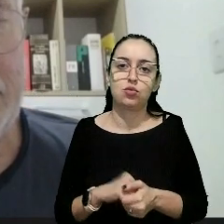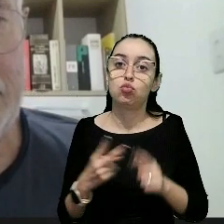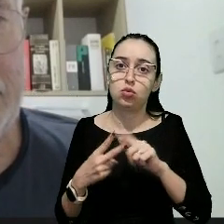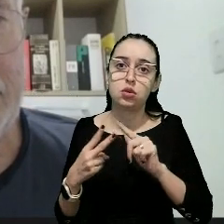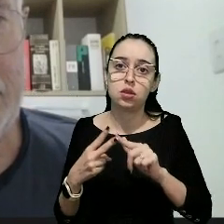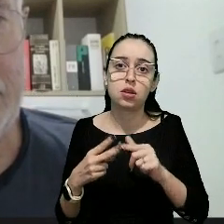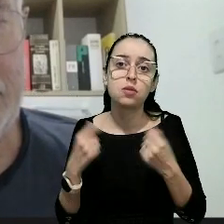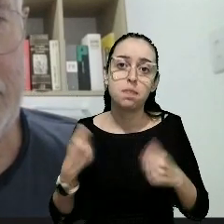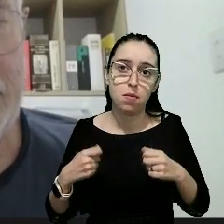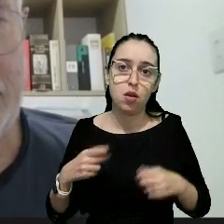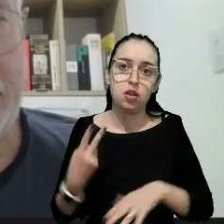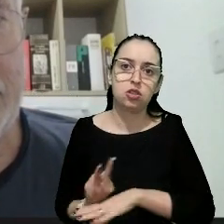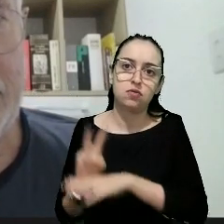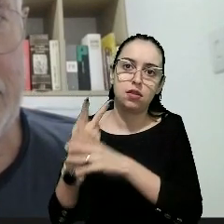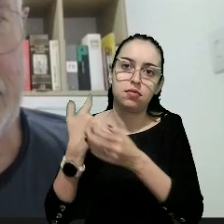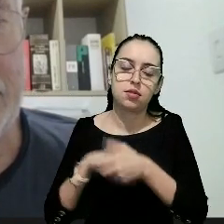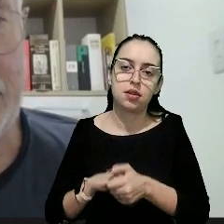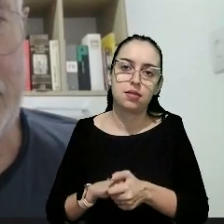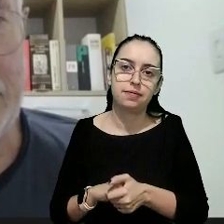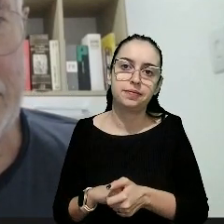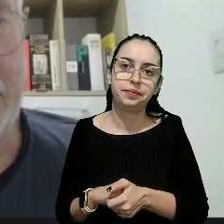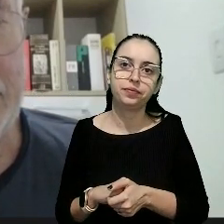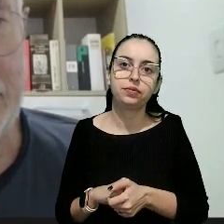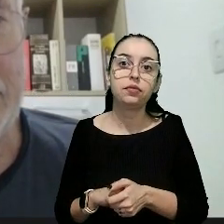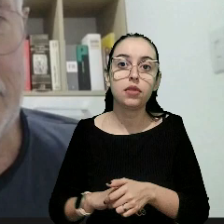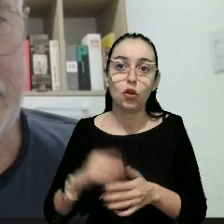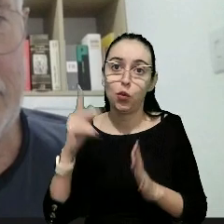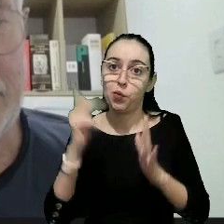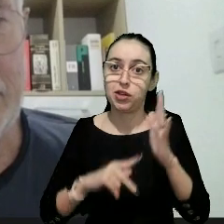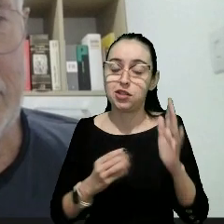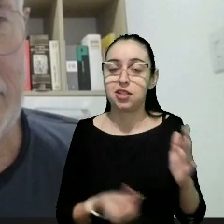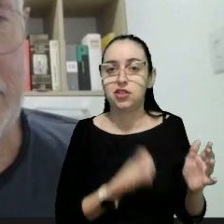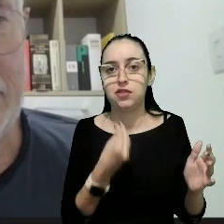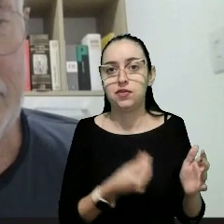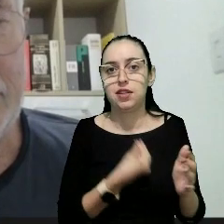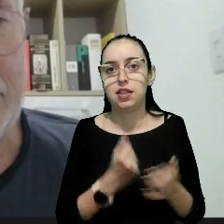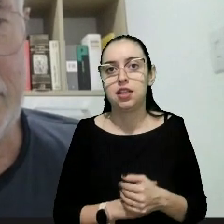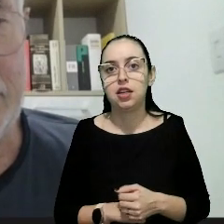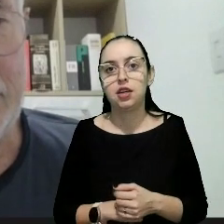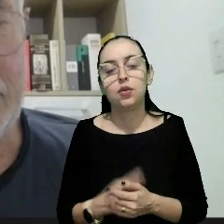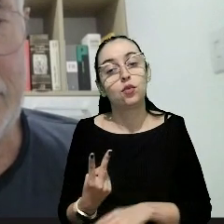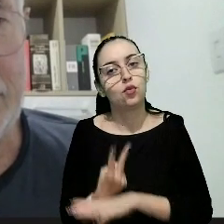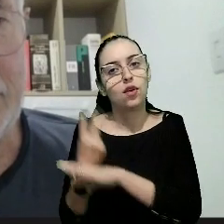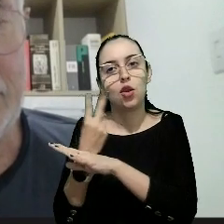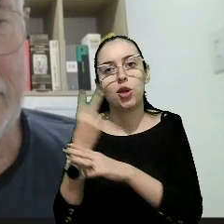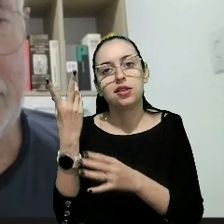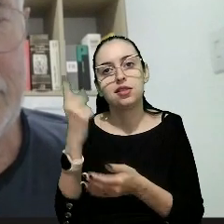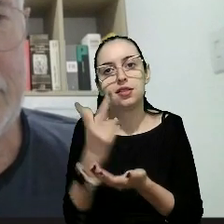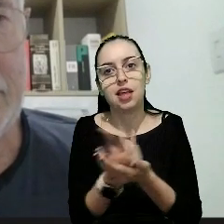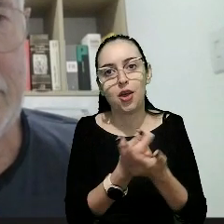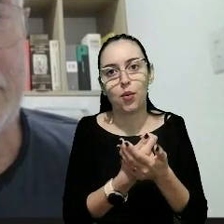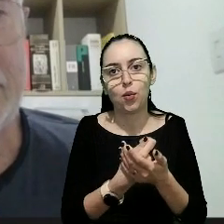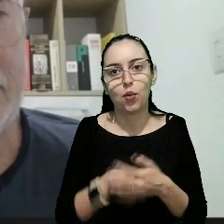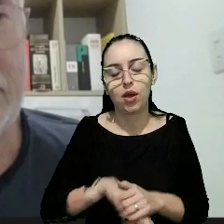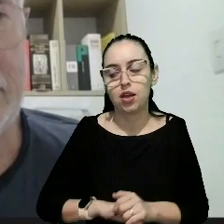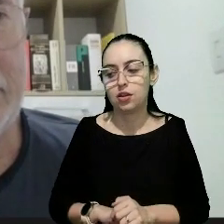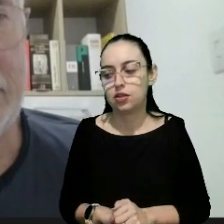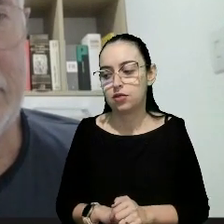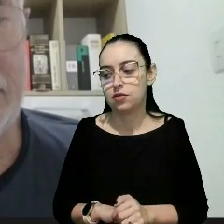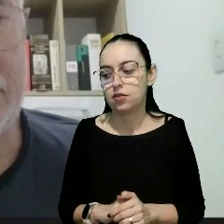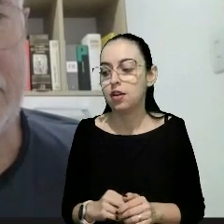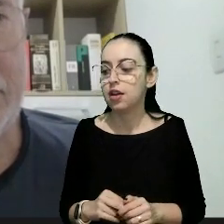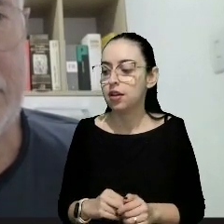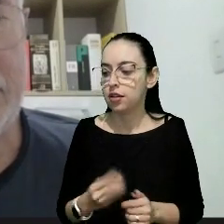e amizade. Então, os dois podem ter ganhos. Isso que é projeto de vida. Valorizar